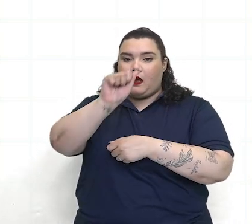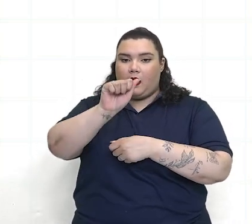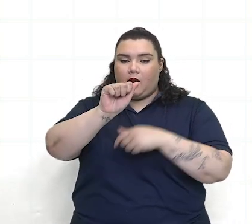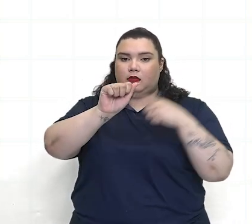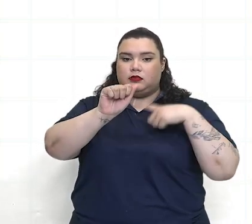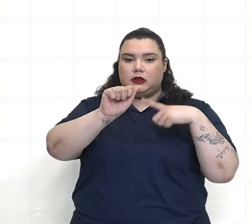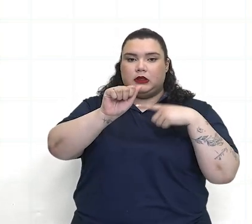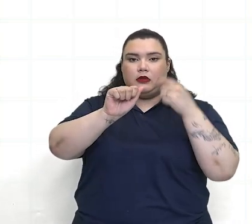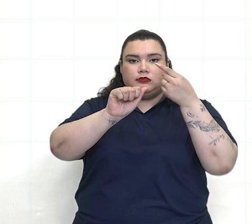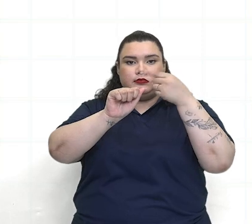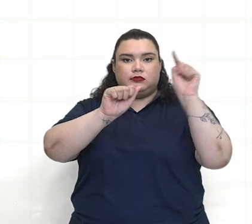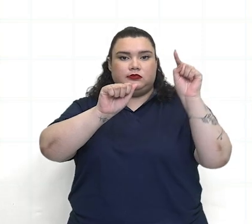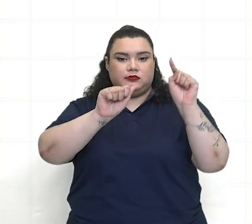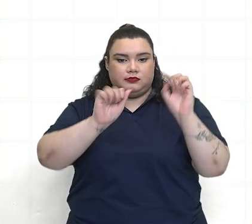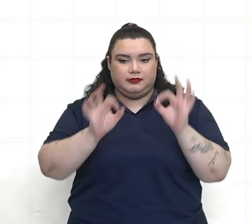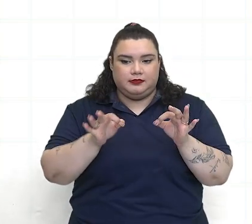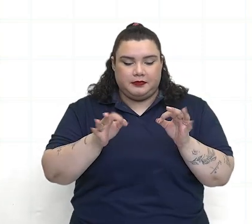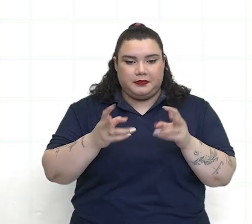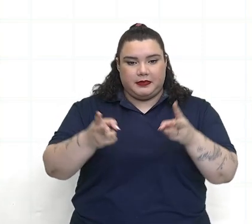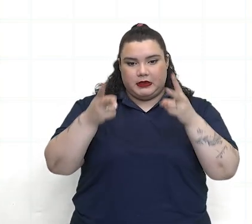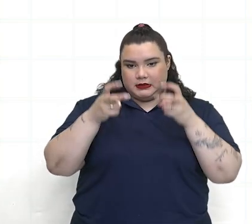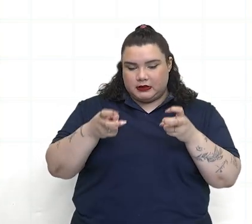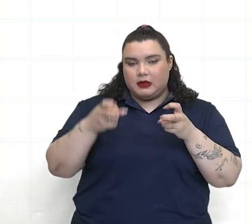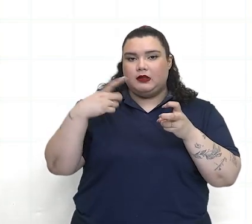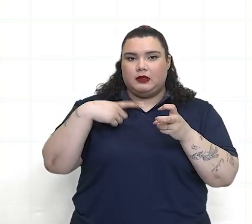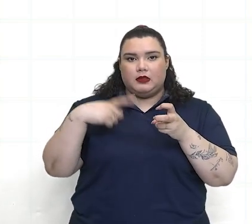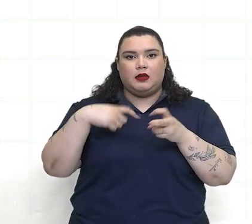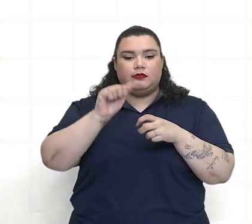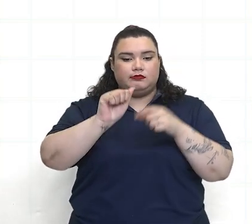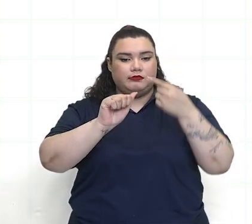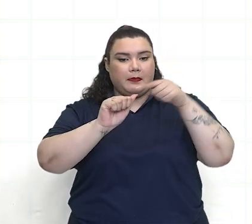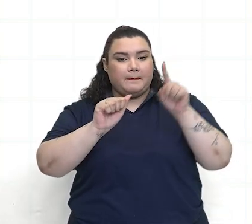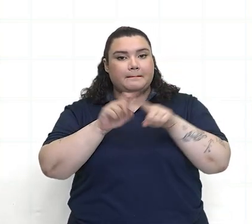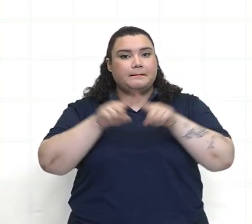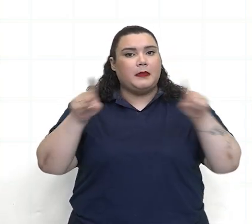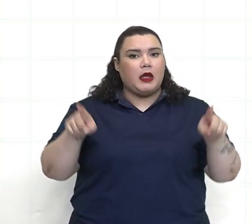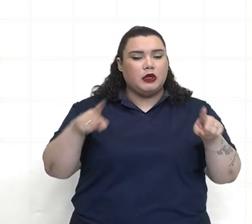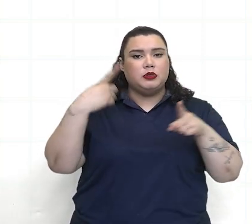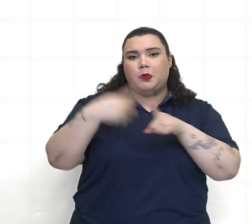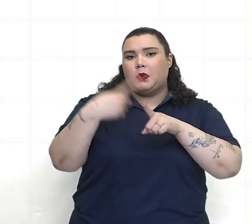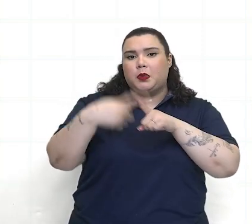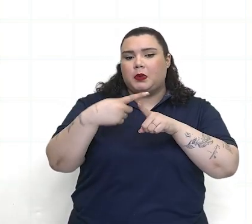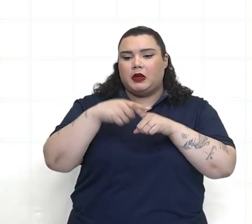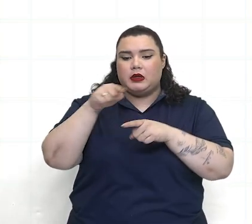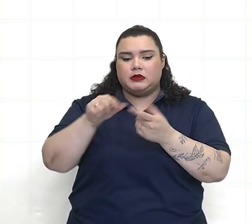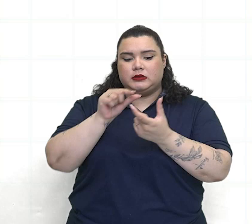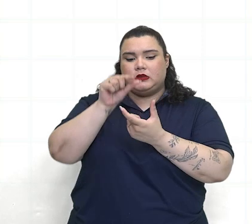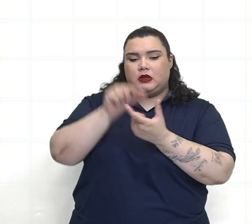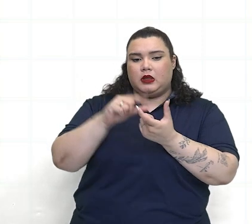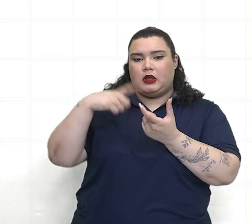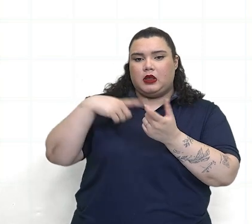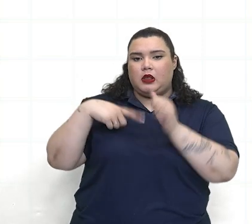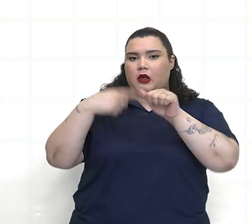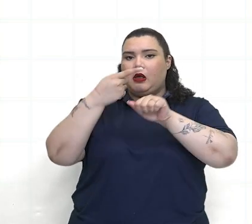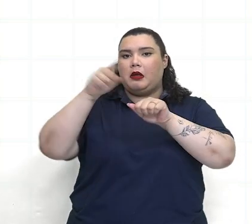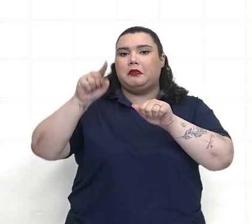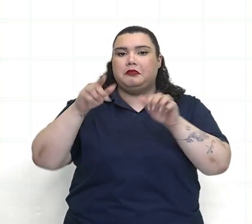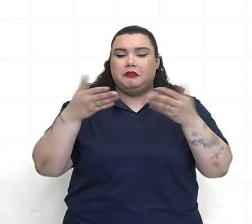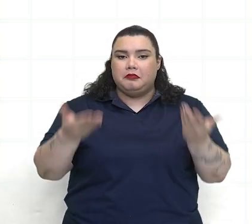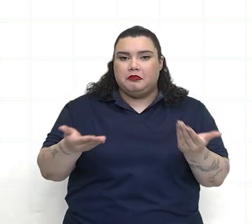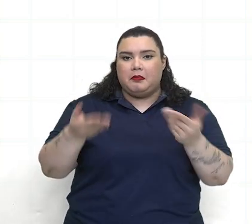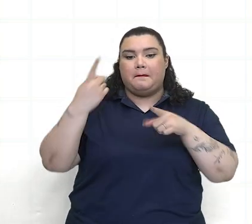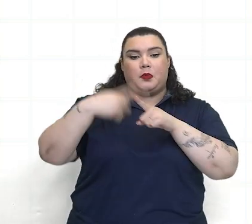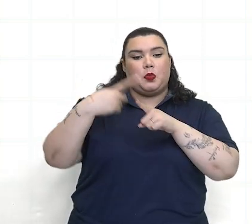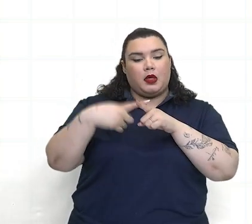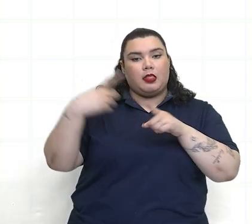indicativo aqui, certo? Ela tem essa acentuação gráfica. Mas por que que esta sílaba é acentuada graficamente? É